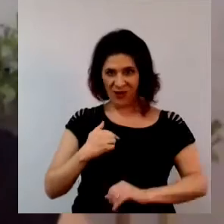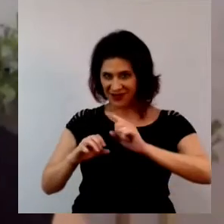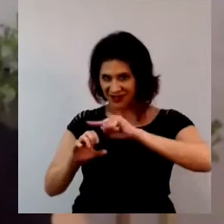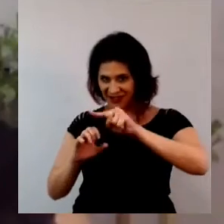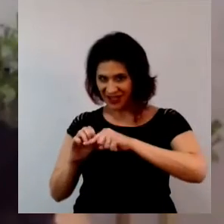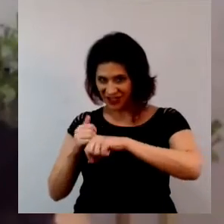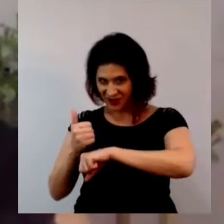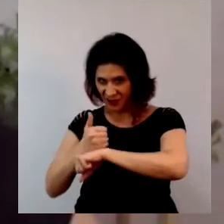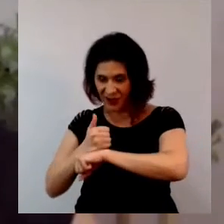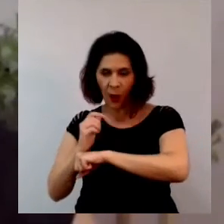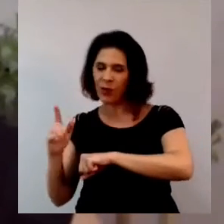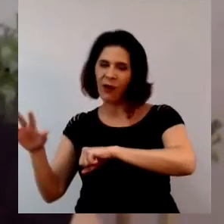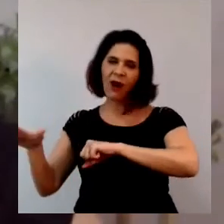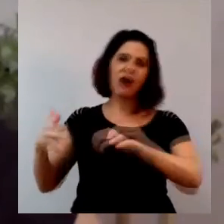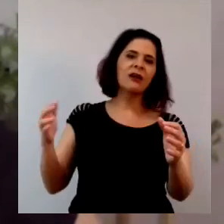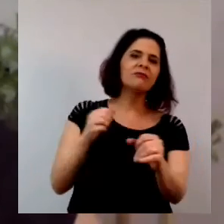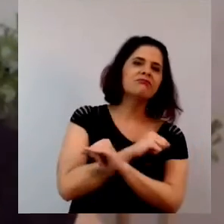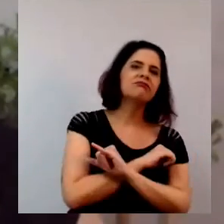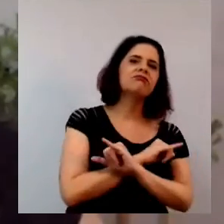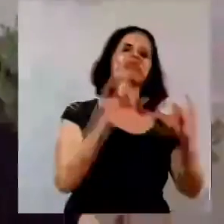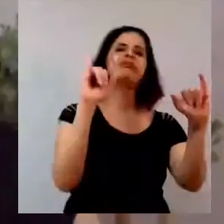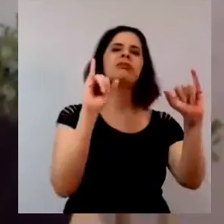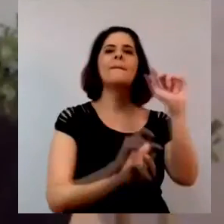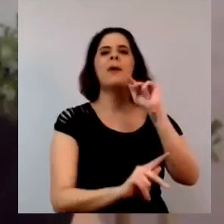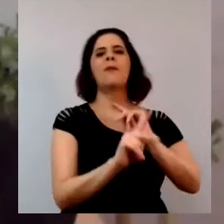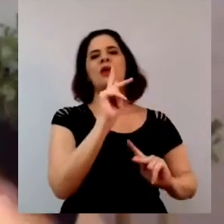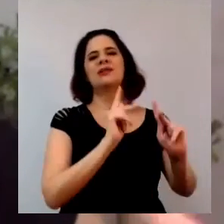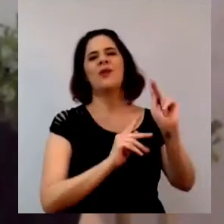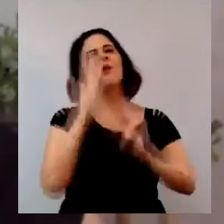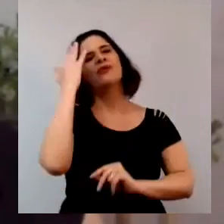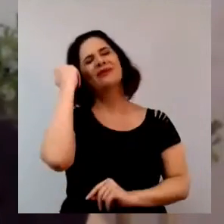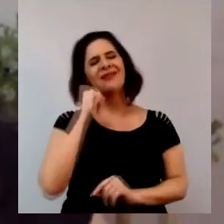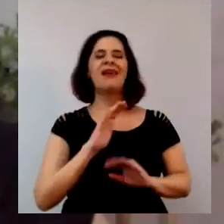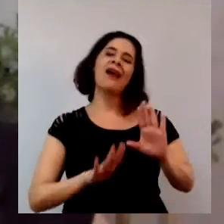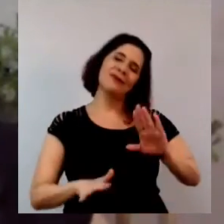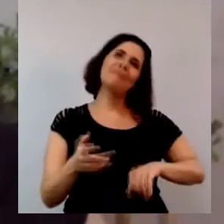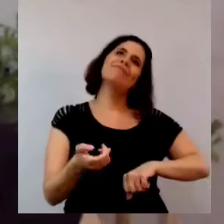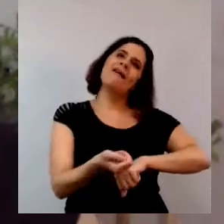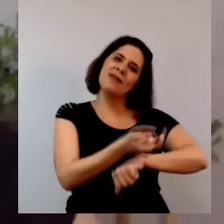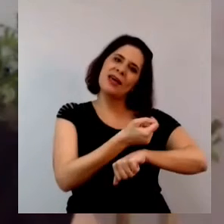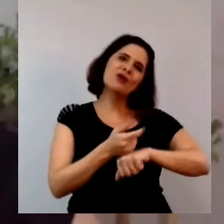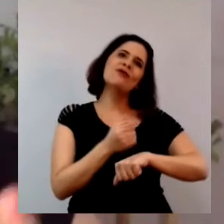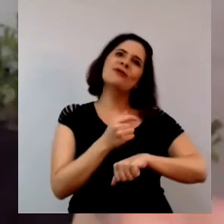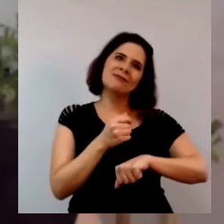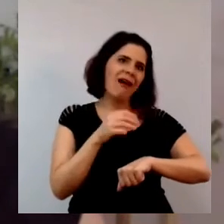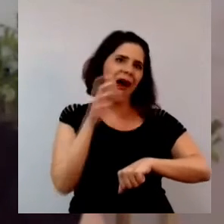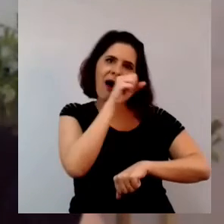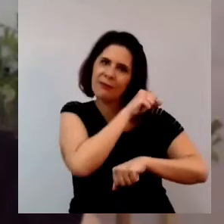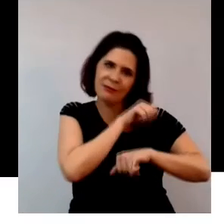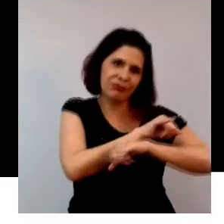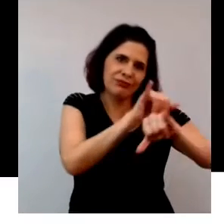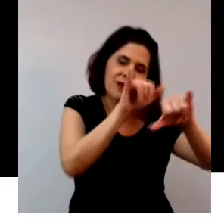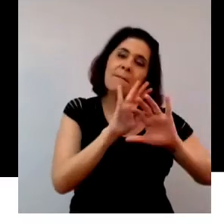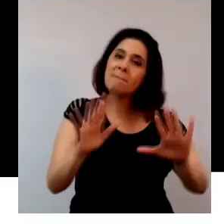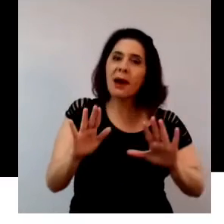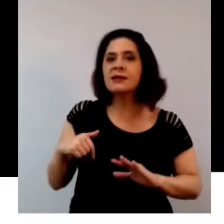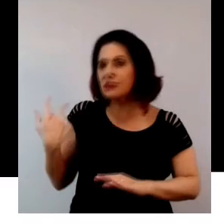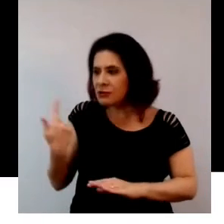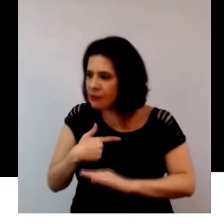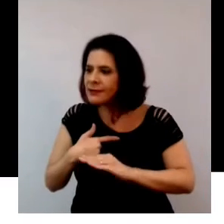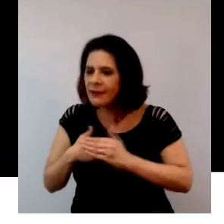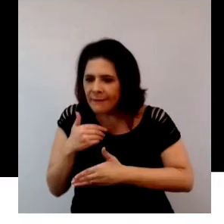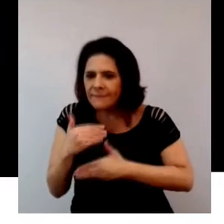que talvez não na mesma velocidade do que as fake news, mas de pouquinho em pouquinho a gente chega lá. Eu acho que só de já ter começado